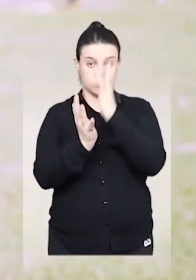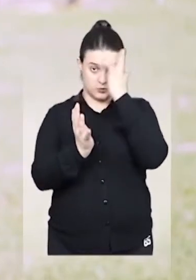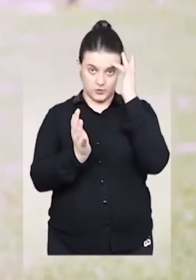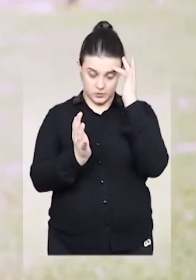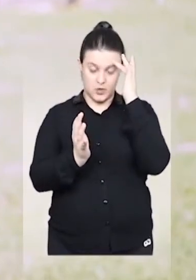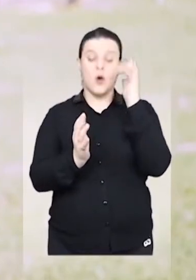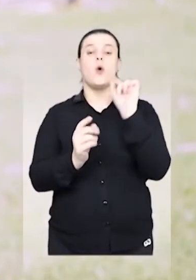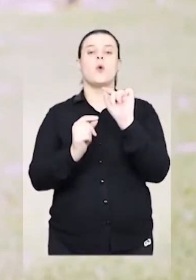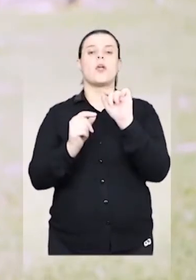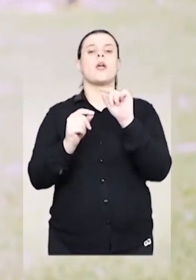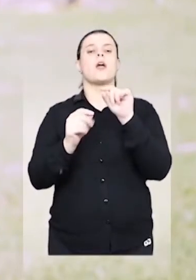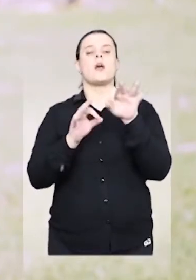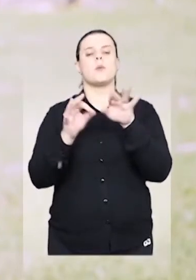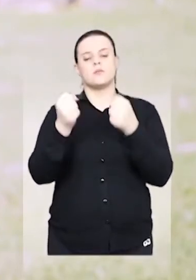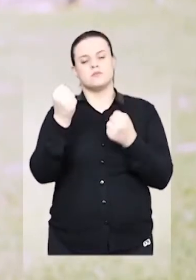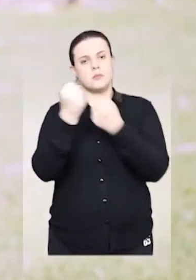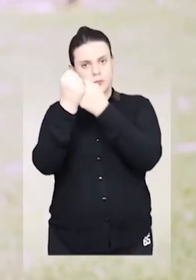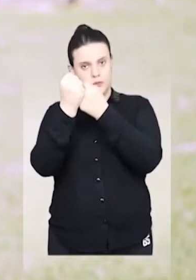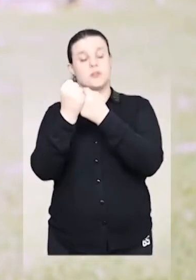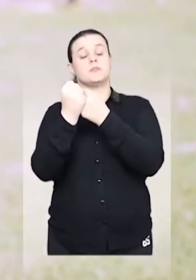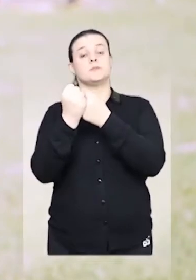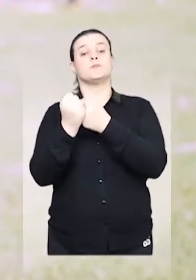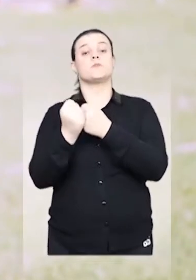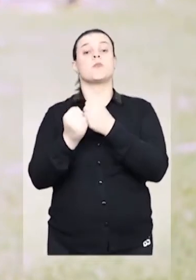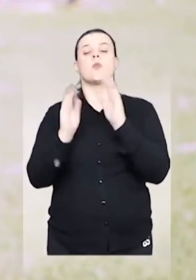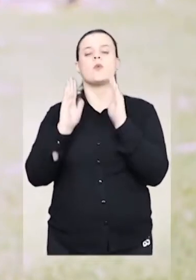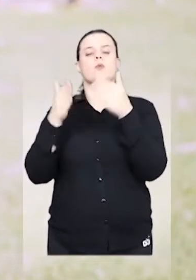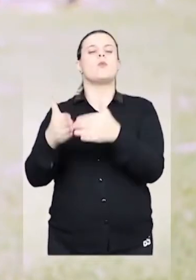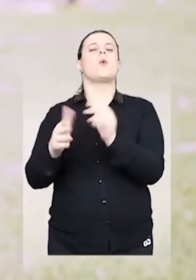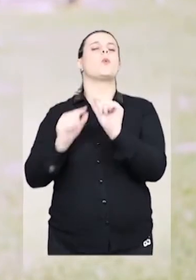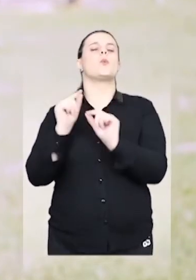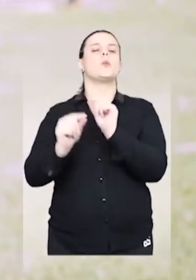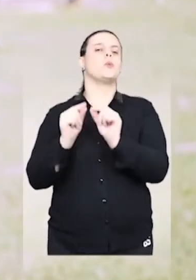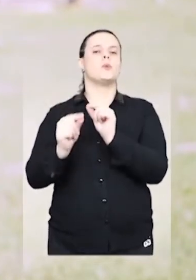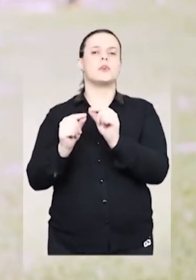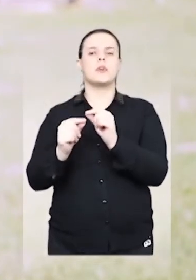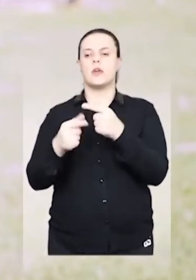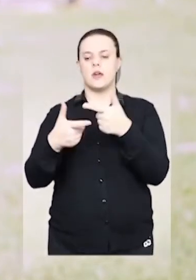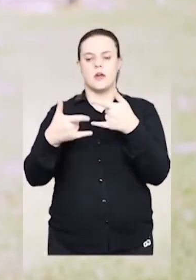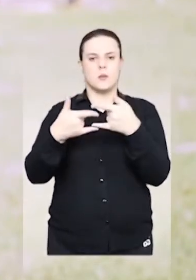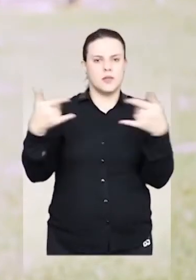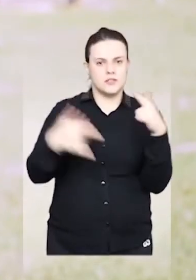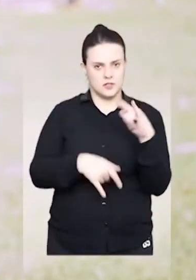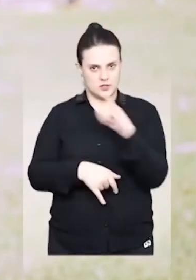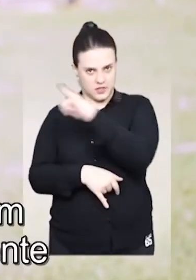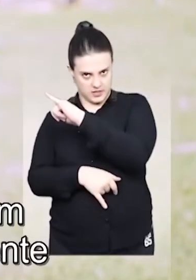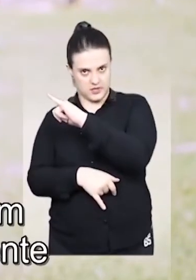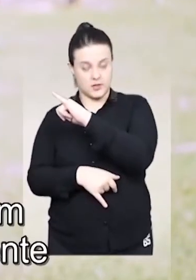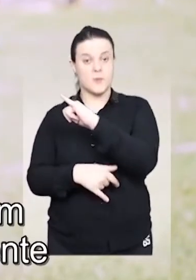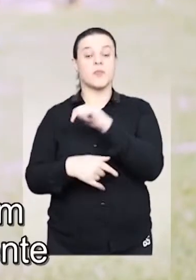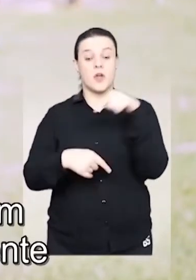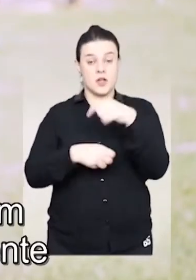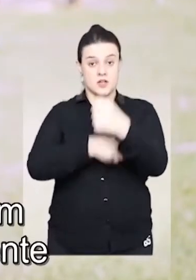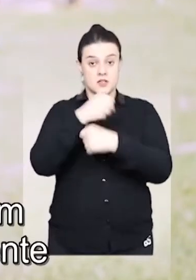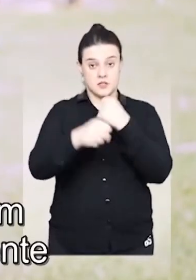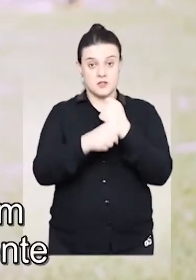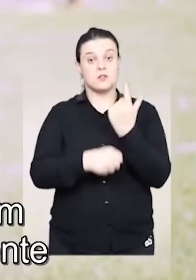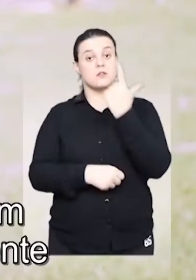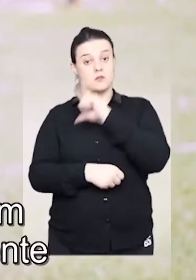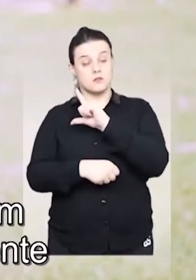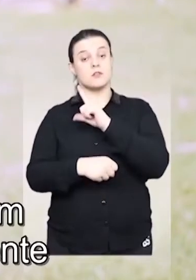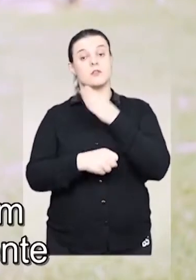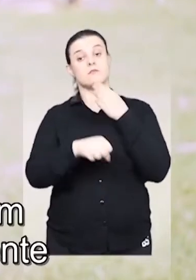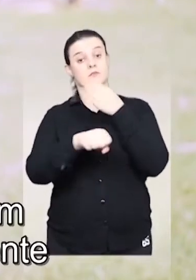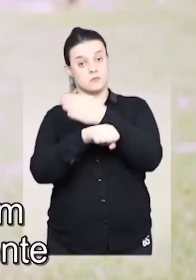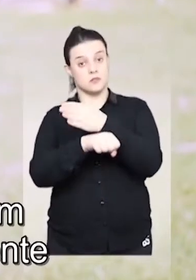Brasília, que é um apoio mais voltado para passagens aéreas. Então, esse ano eu pude participar